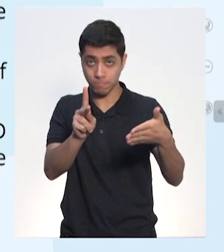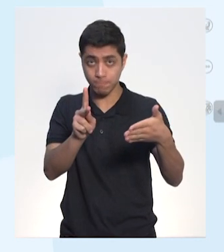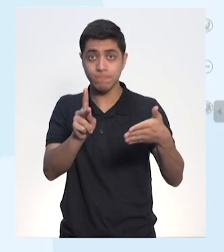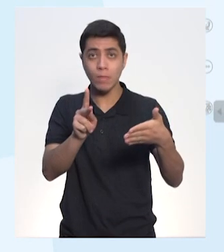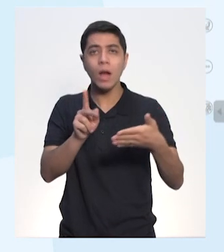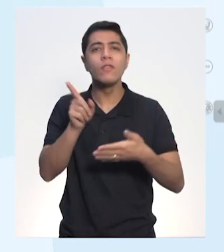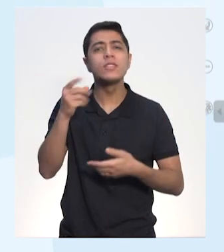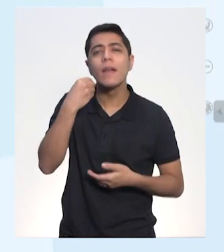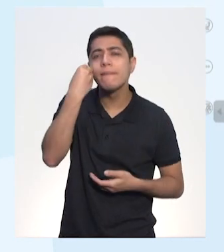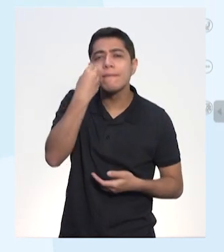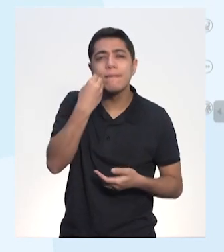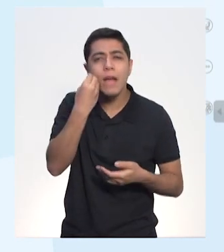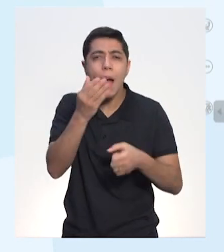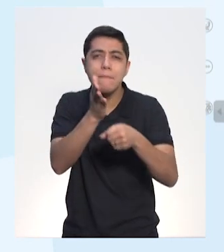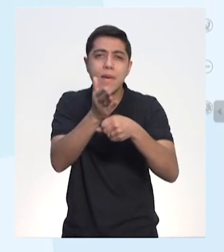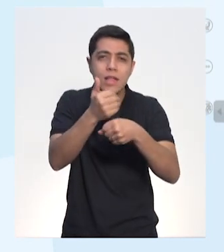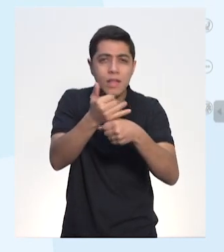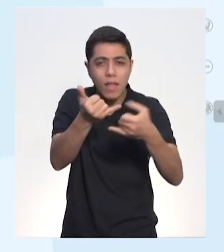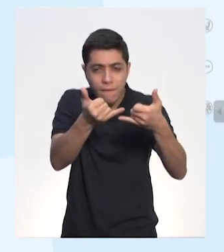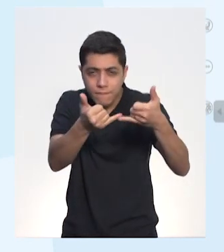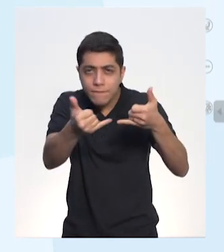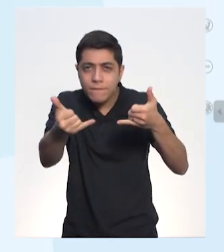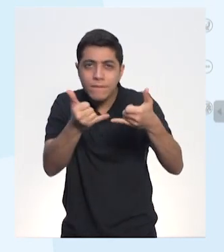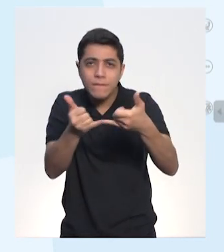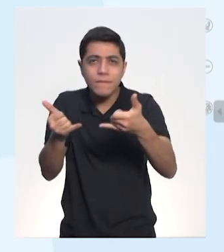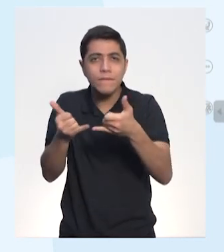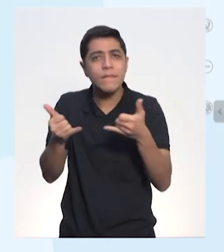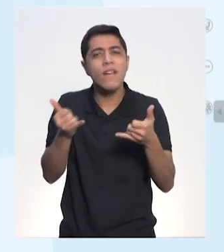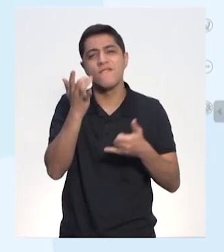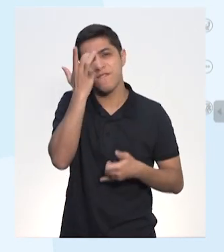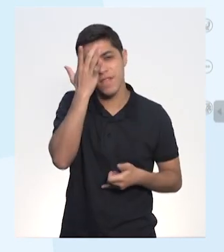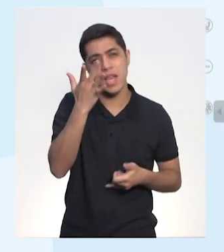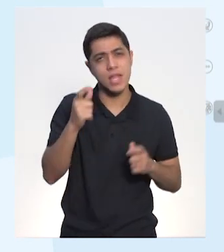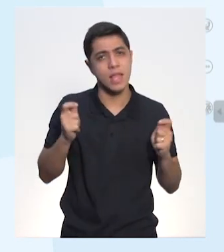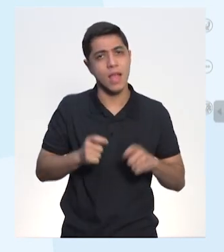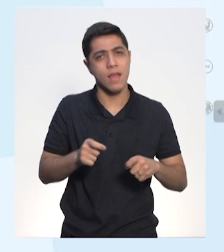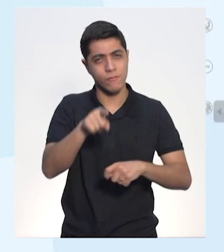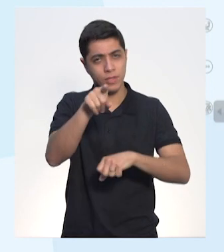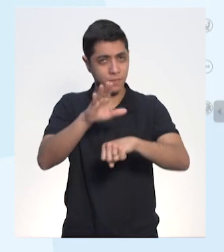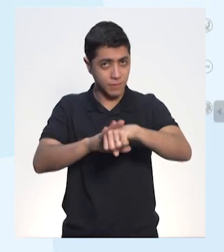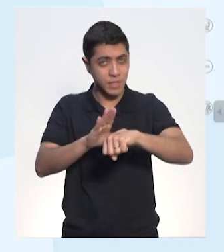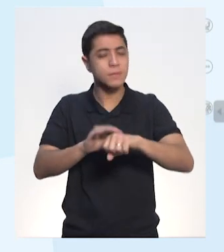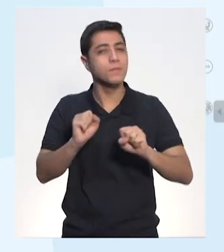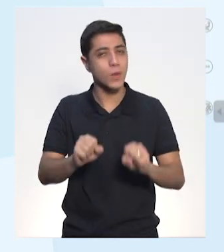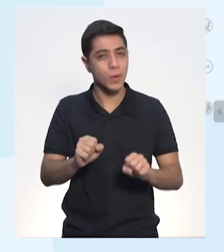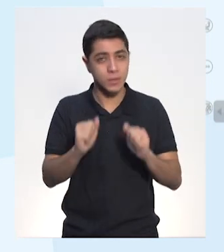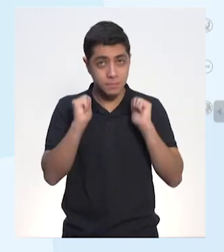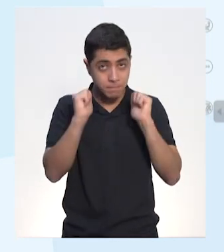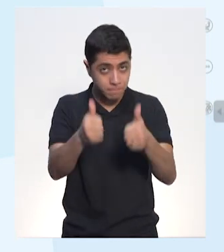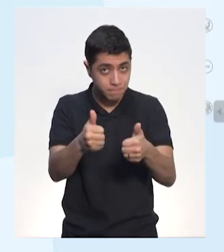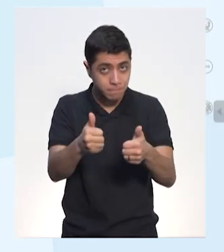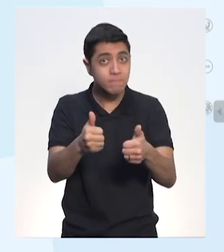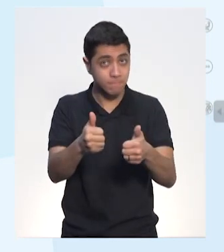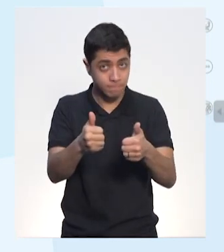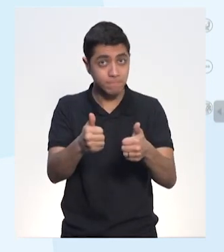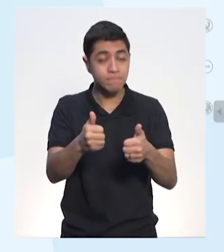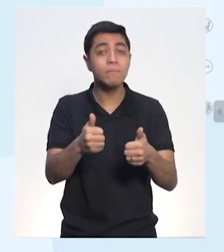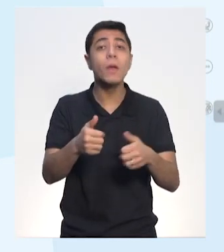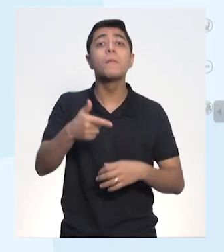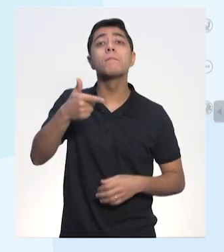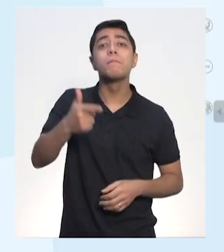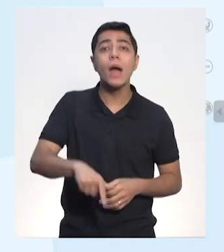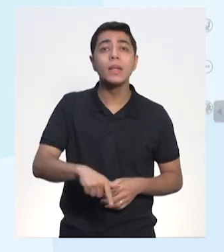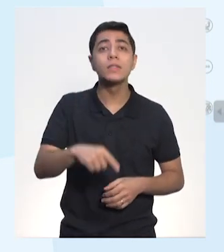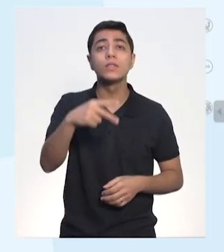experimento. Vocês podem fazer o experimento e aí vocês vão fazer uma experiência aí em casa,